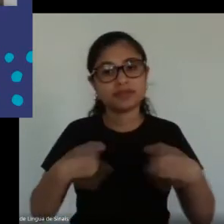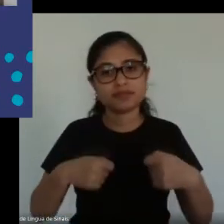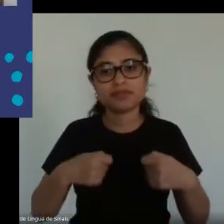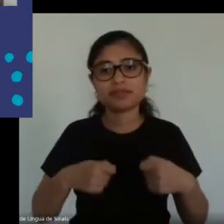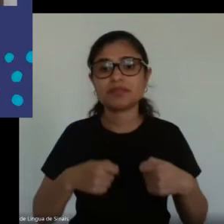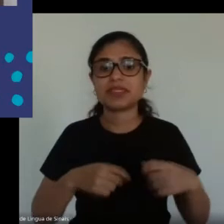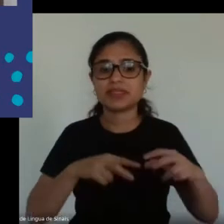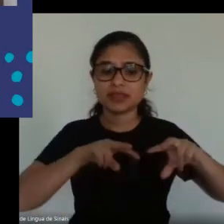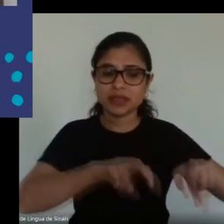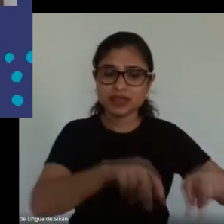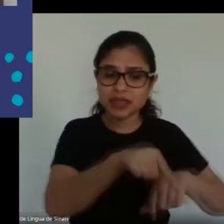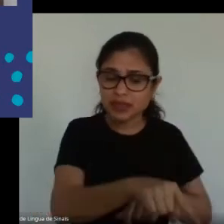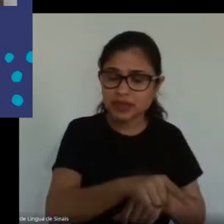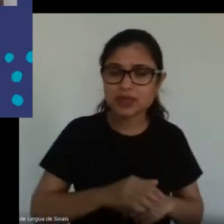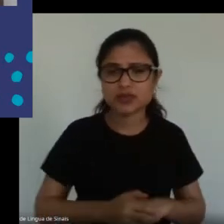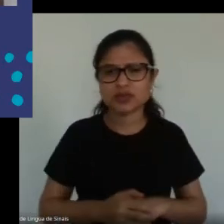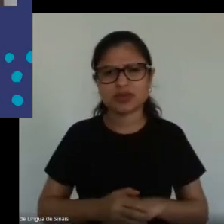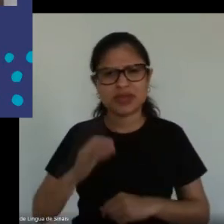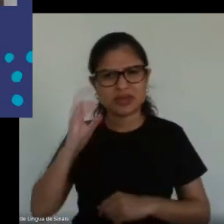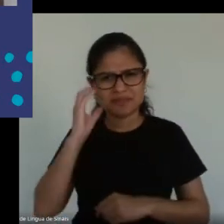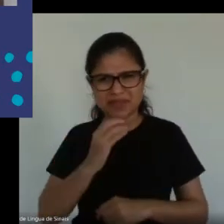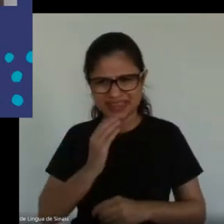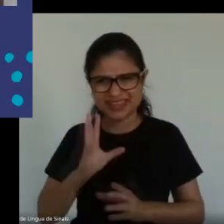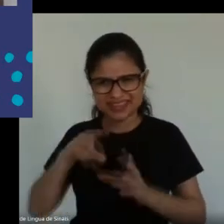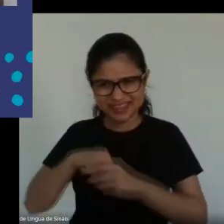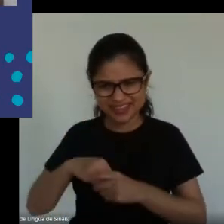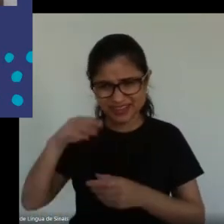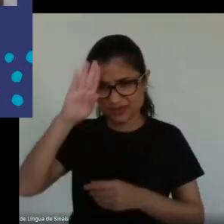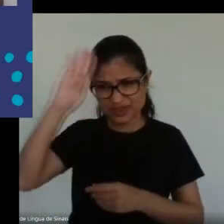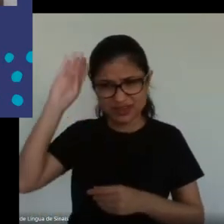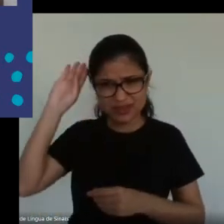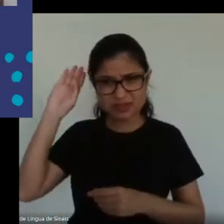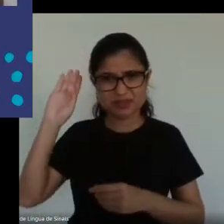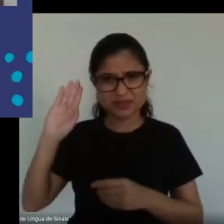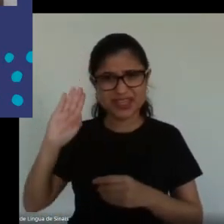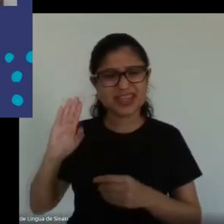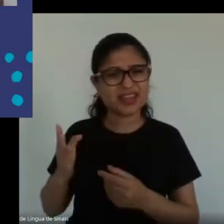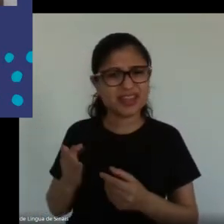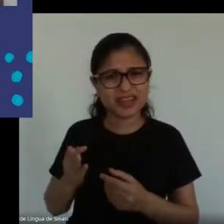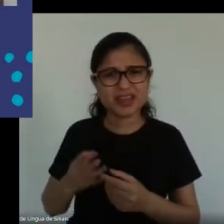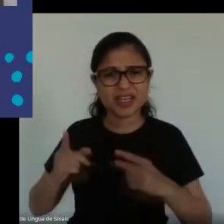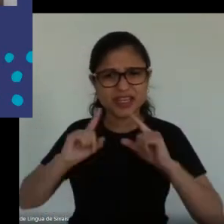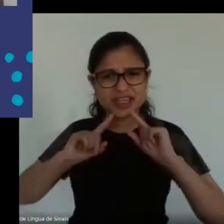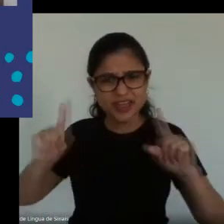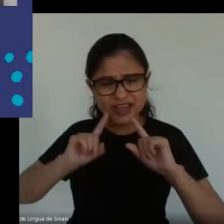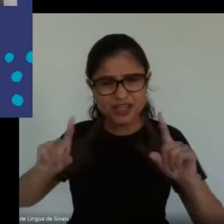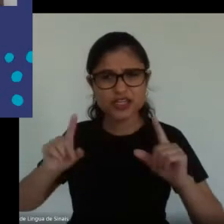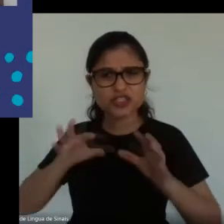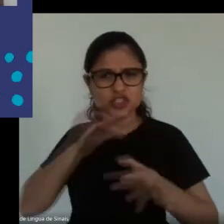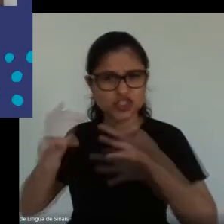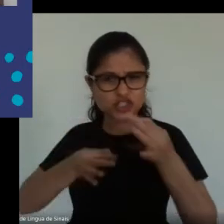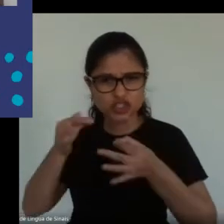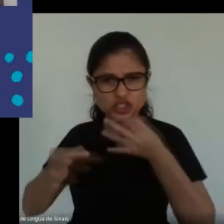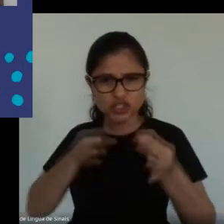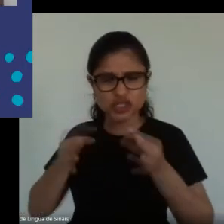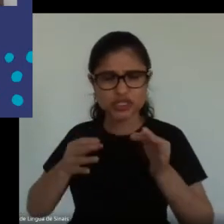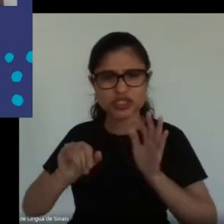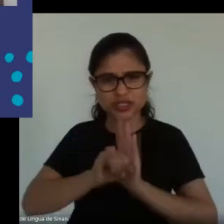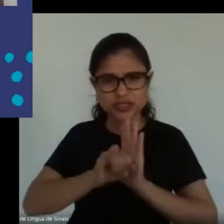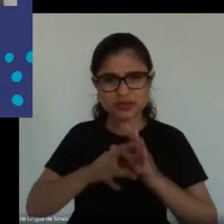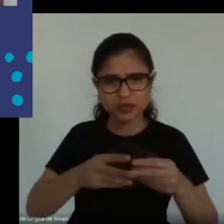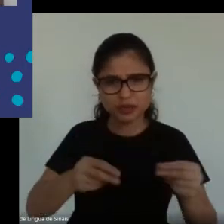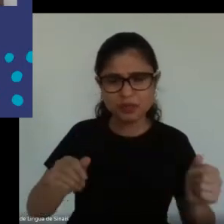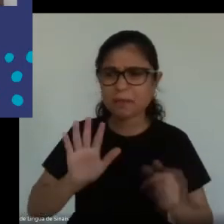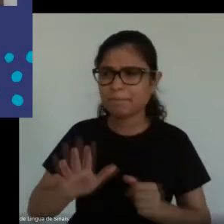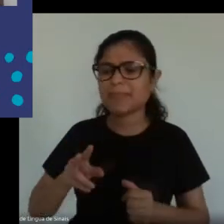fazer isso, porque é marxista dentro de academia, enchendo o meu saco, fazendo crítica da questão identitária, mas nunca leu uma mulher, nunca